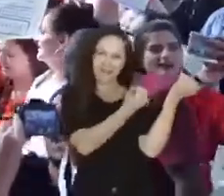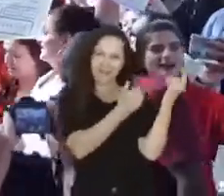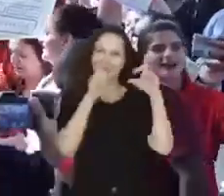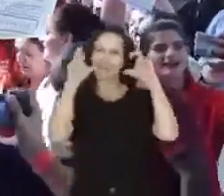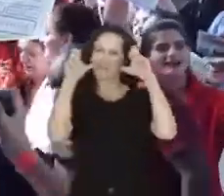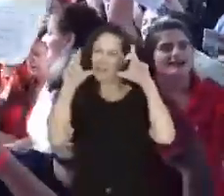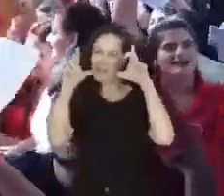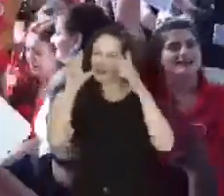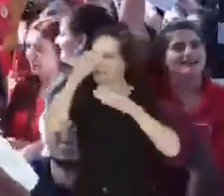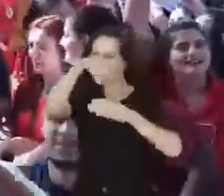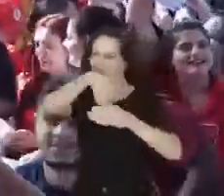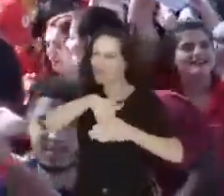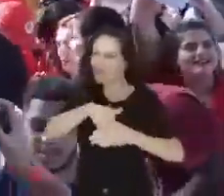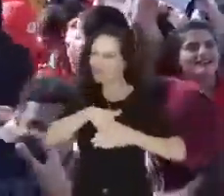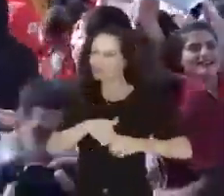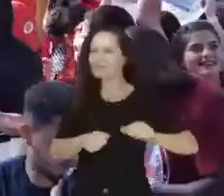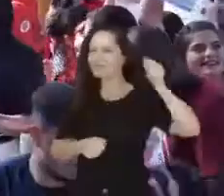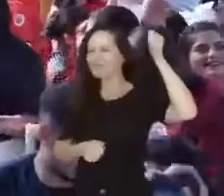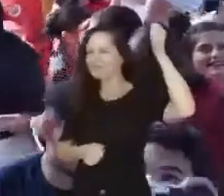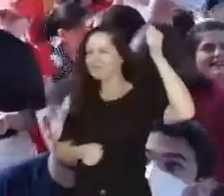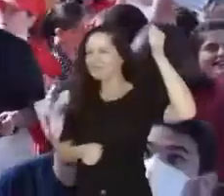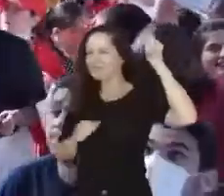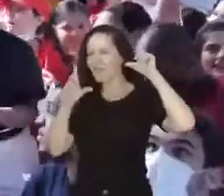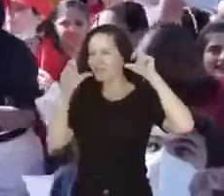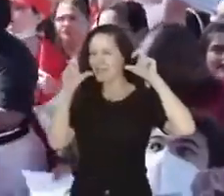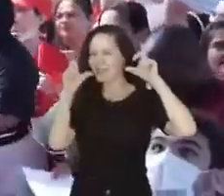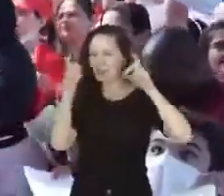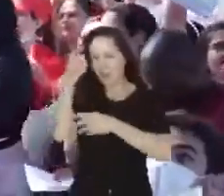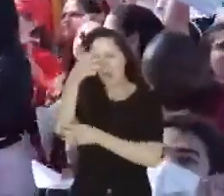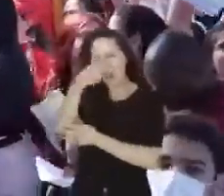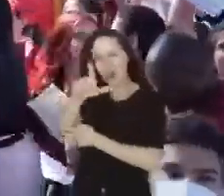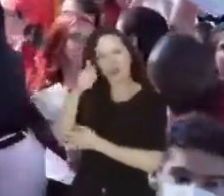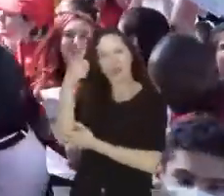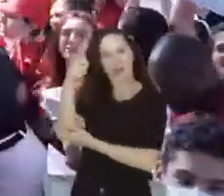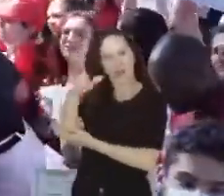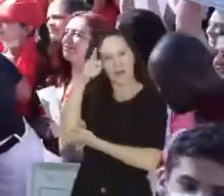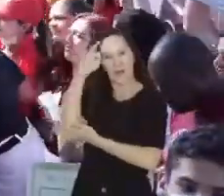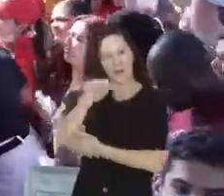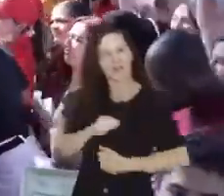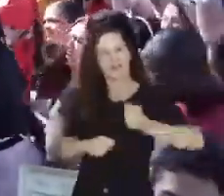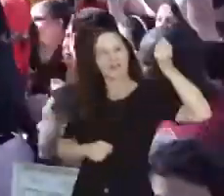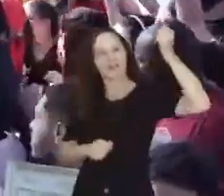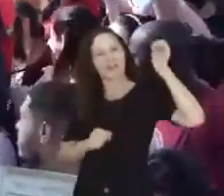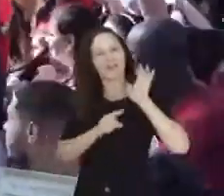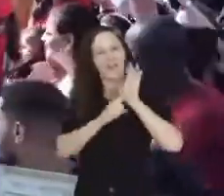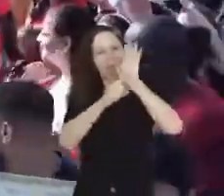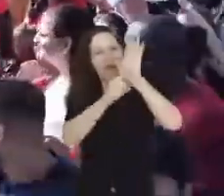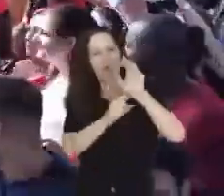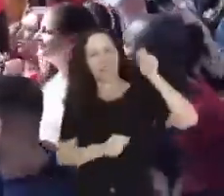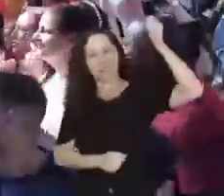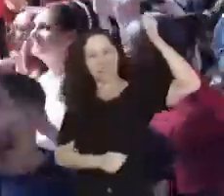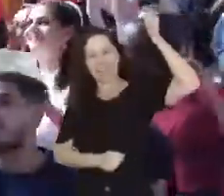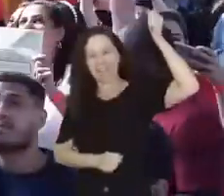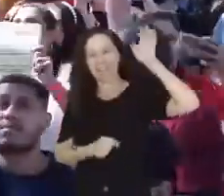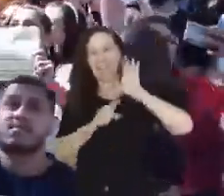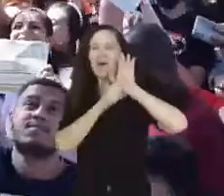Segura, foi. Mais uma, segura a gente. Lá em cima, joga lá em cima o nosso